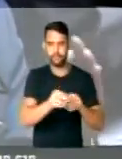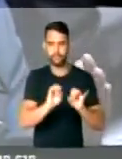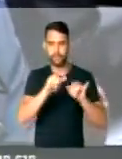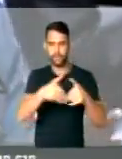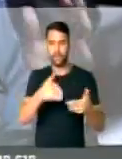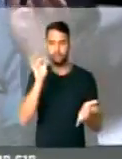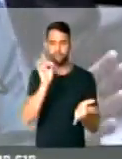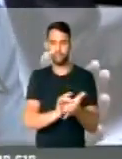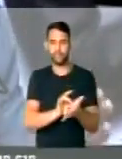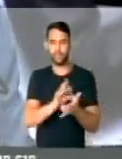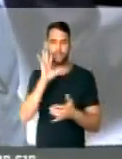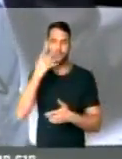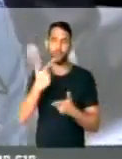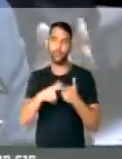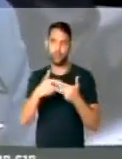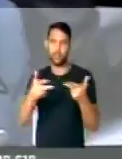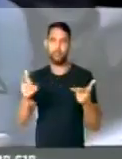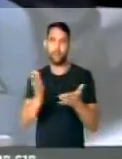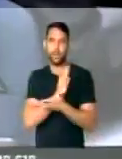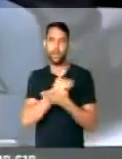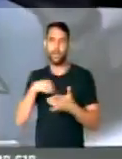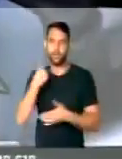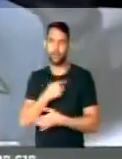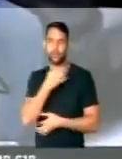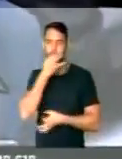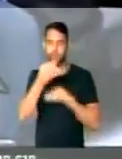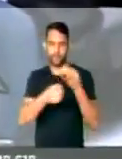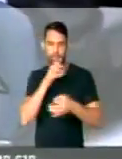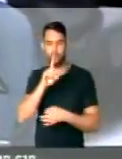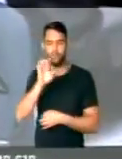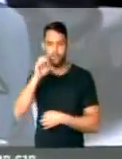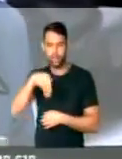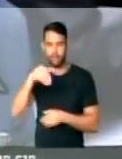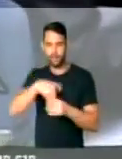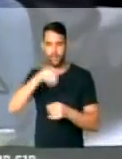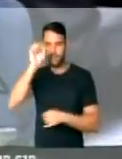definir de uma vez por todas e resolver o problema é a nossa opinião. O Democratas vota sim. PR.